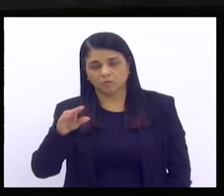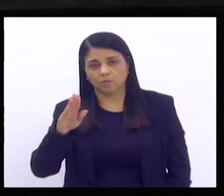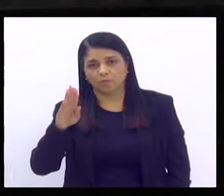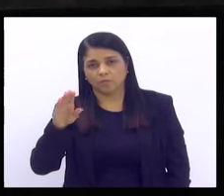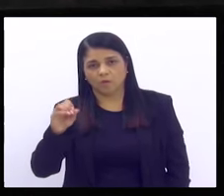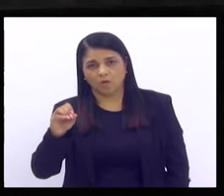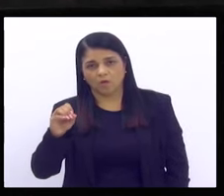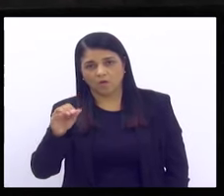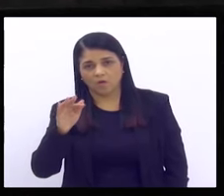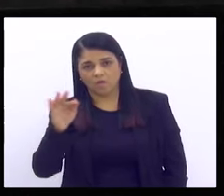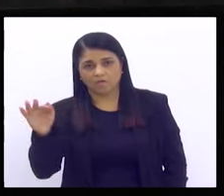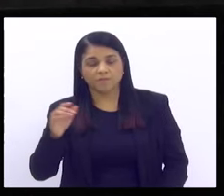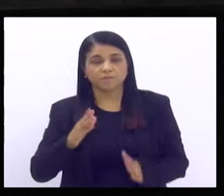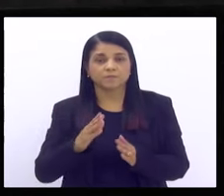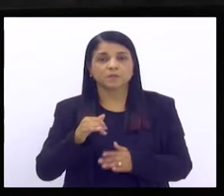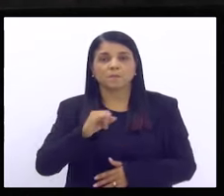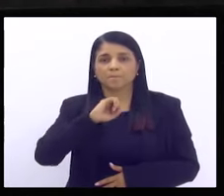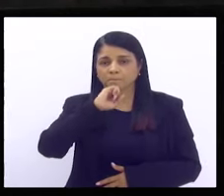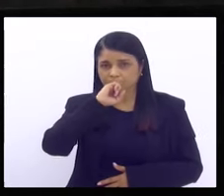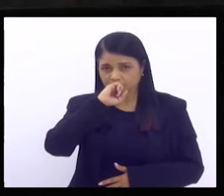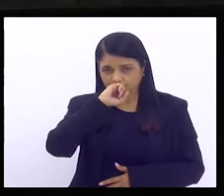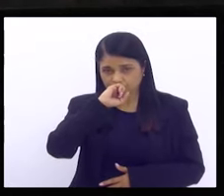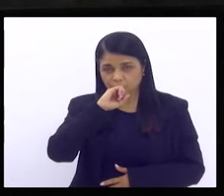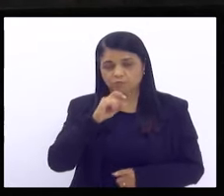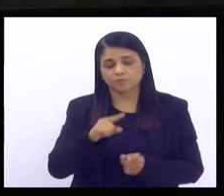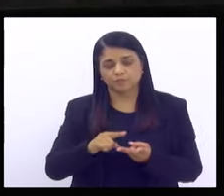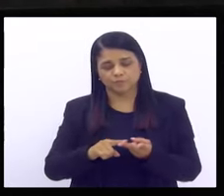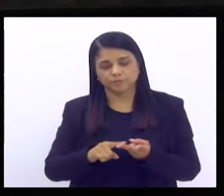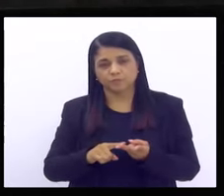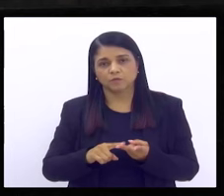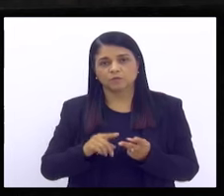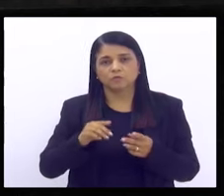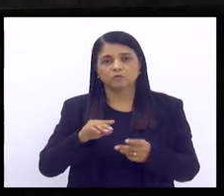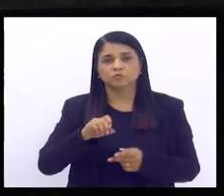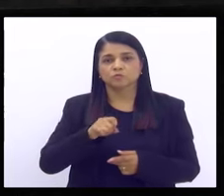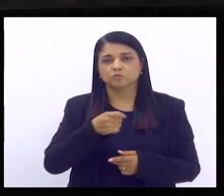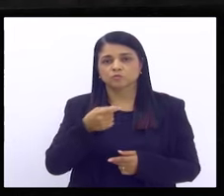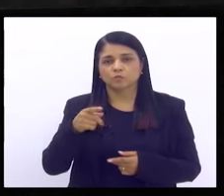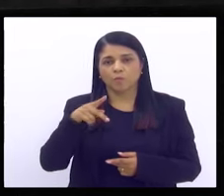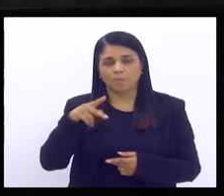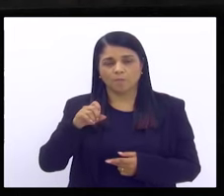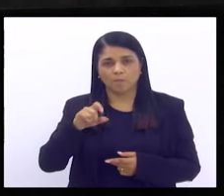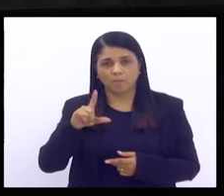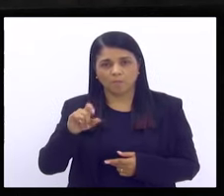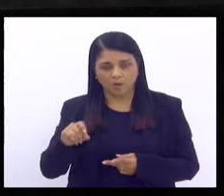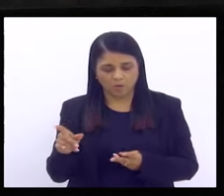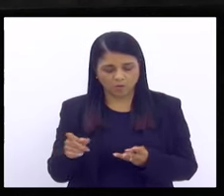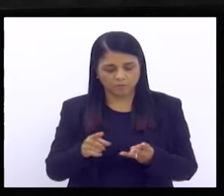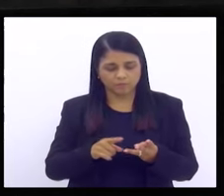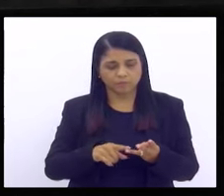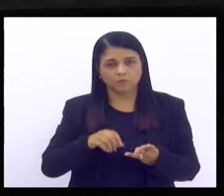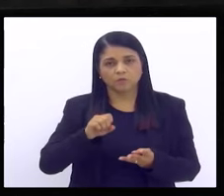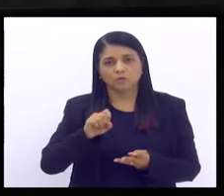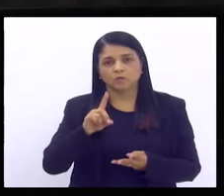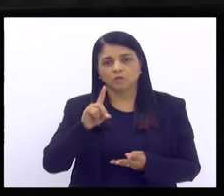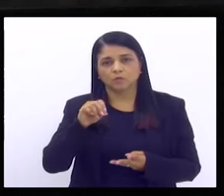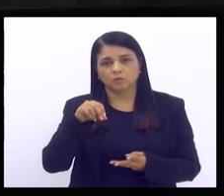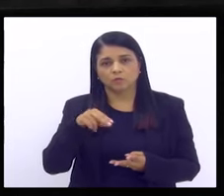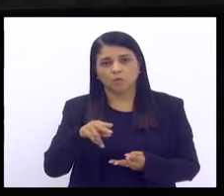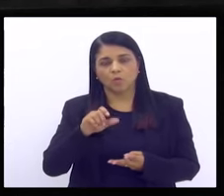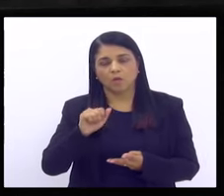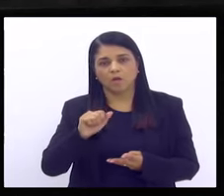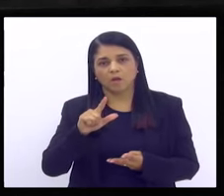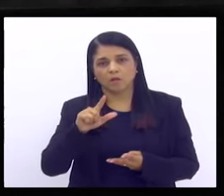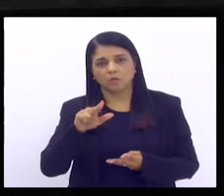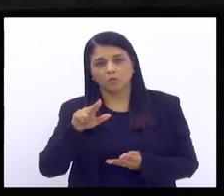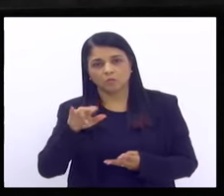bispos Dom Pedro Casaldáguer, como Dom Paulo Evaristo Arnes, como Dom Aloísio e como Dom